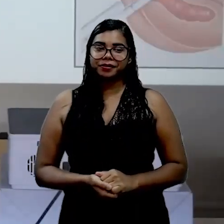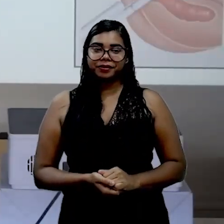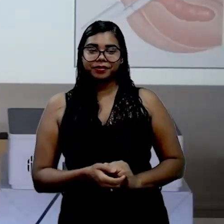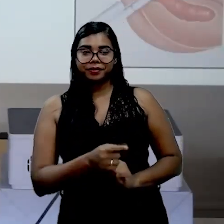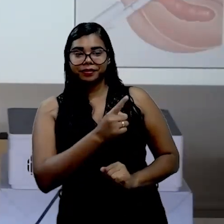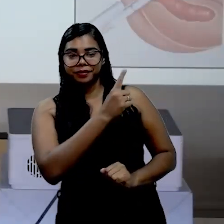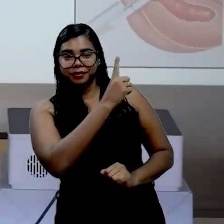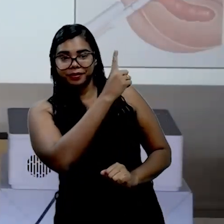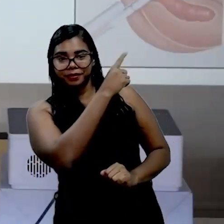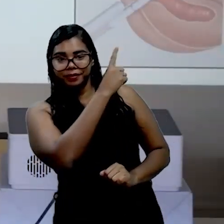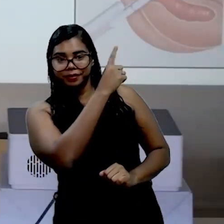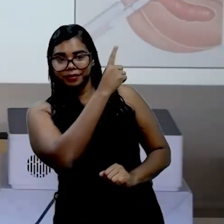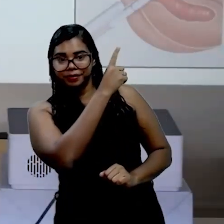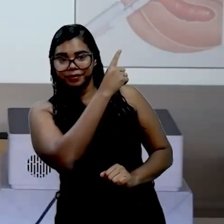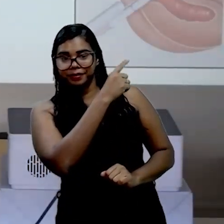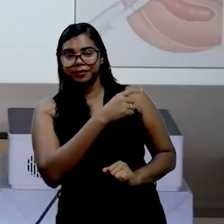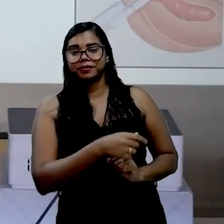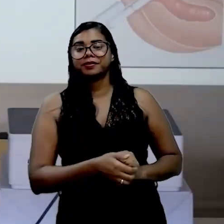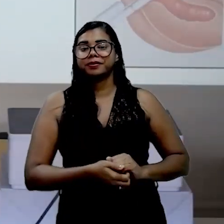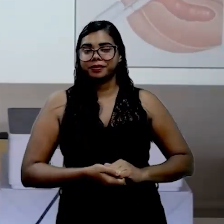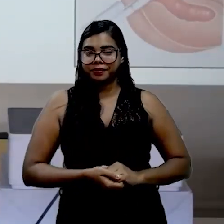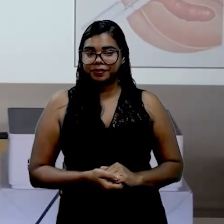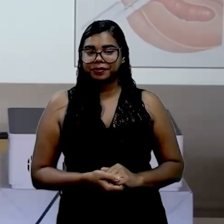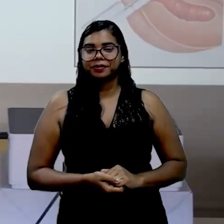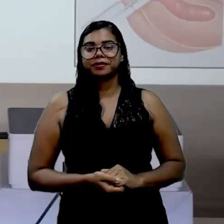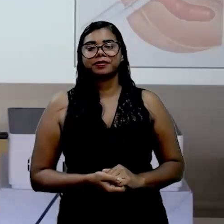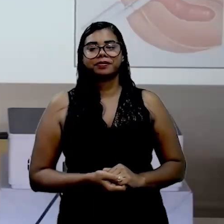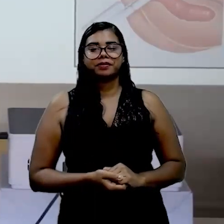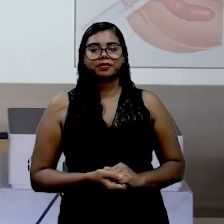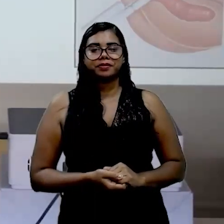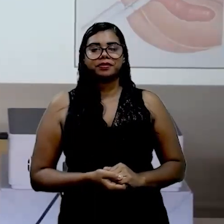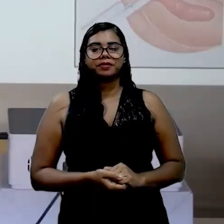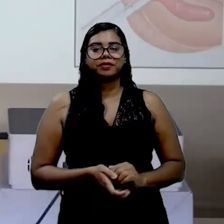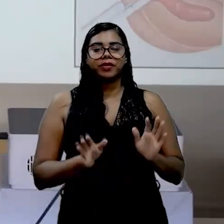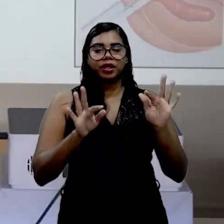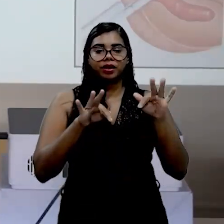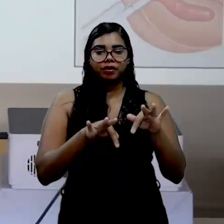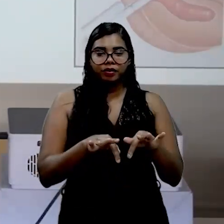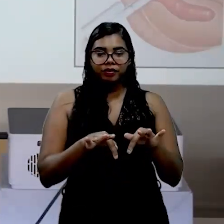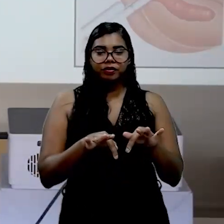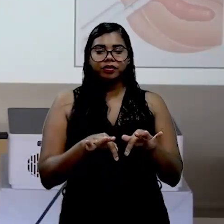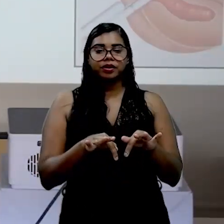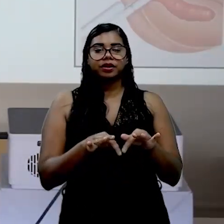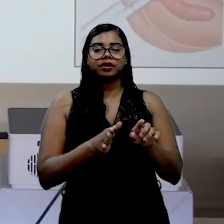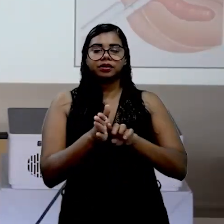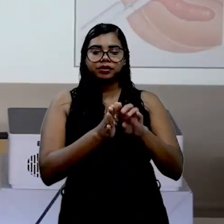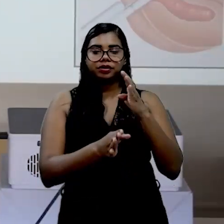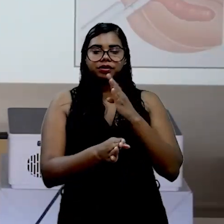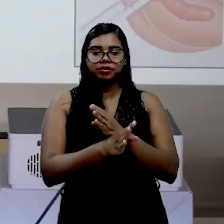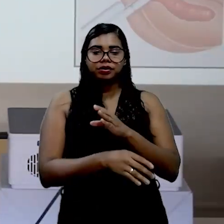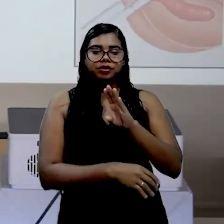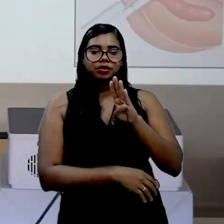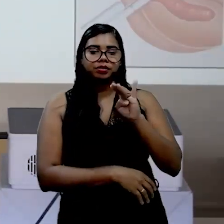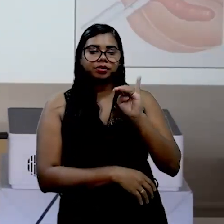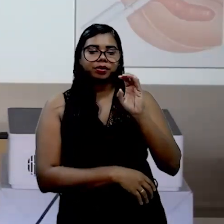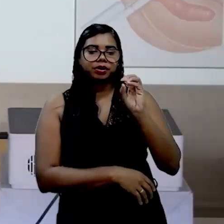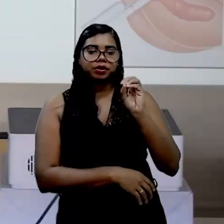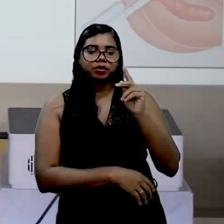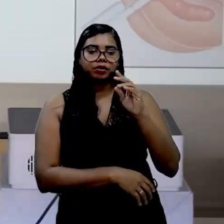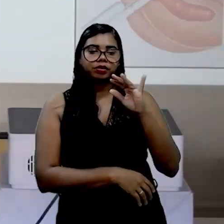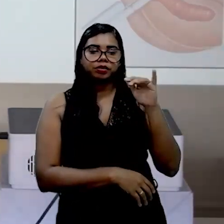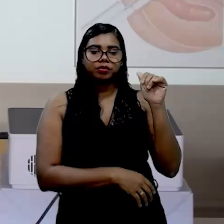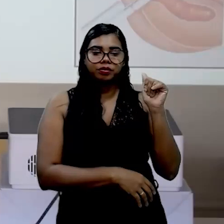E a biópsia. A biópsia, ela é o que finaliza a investigação. Né? Nenhum exame